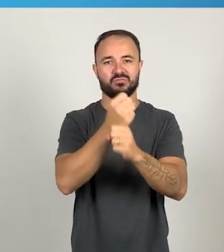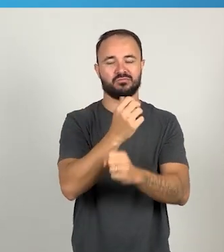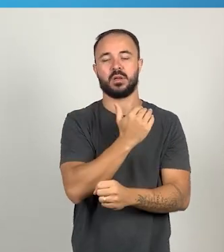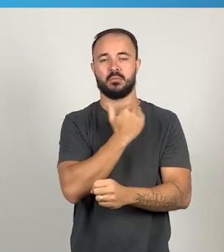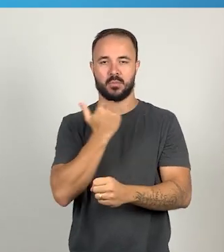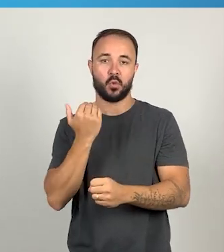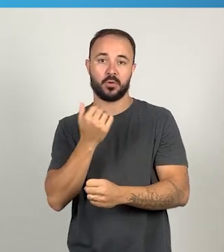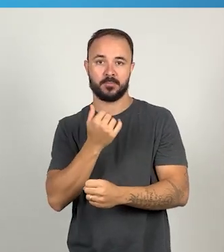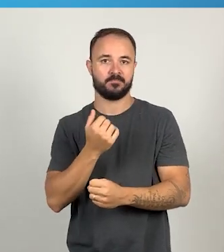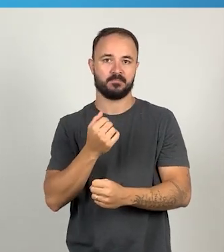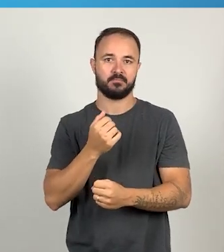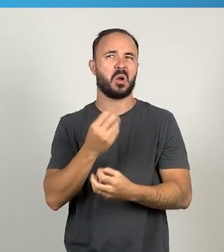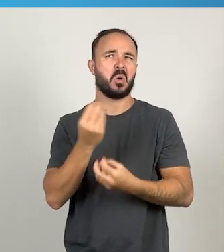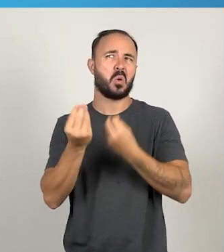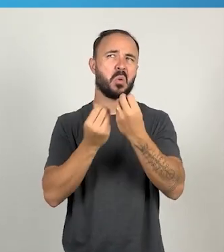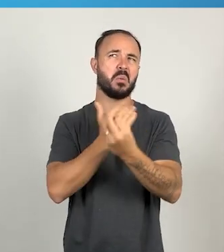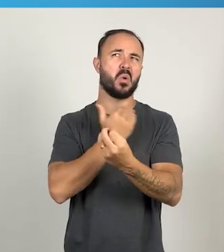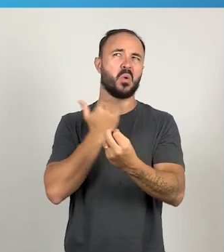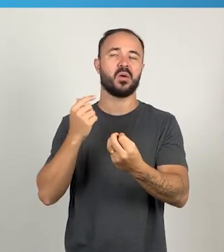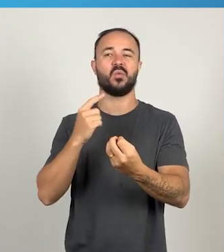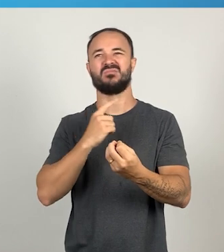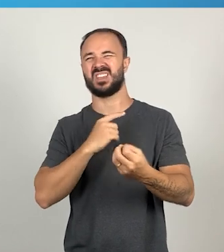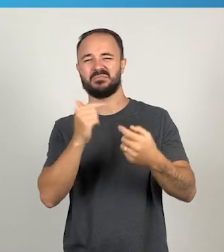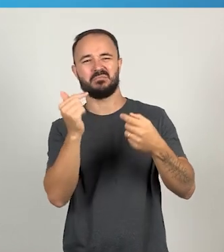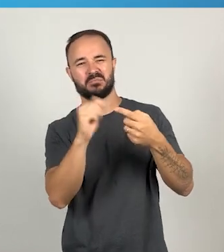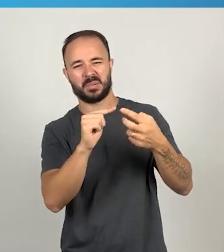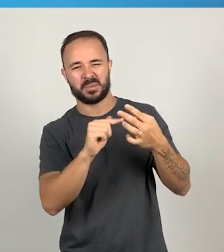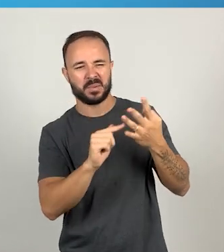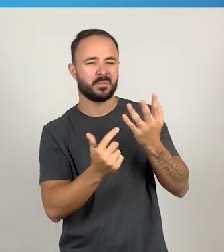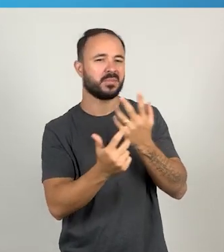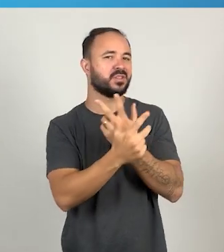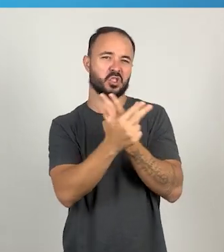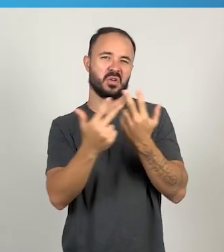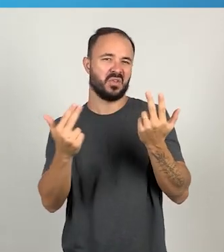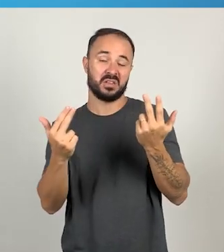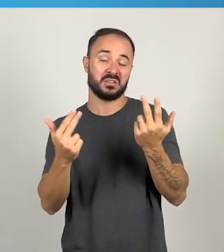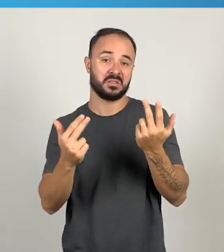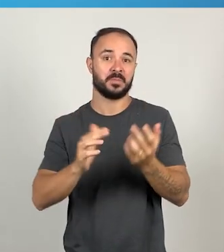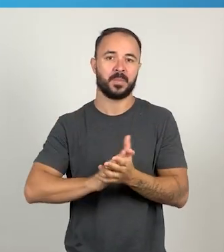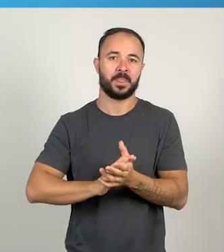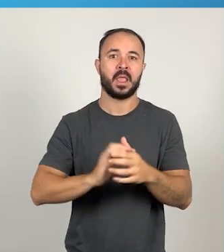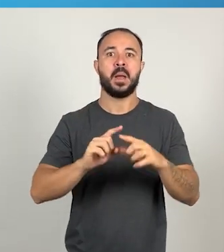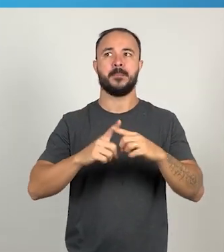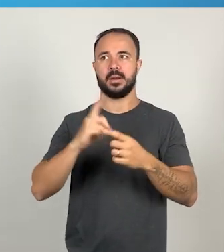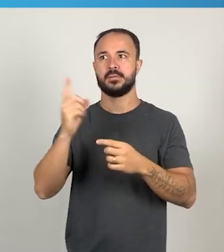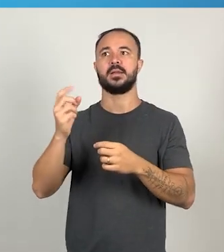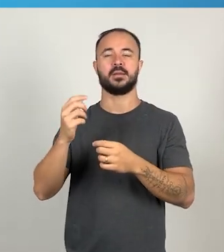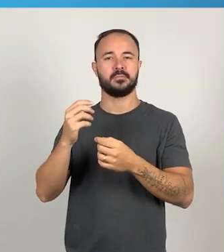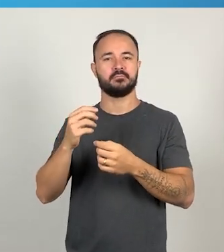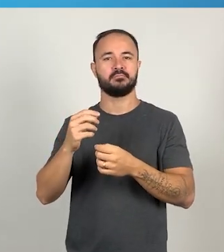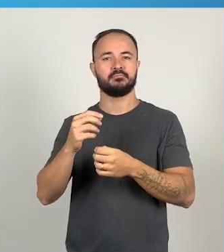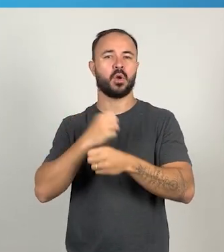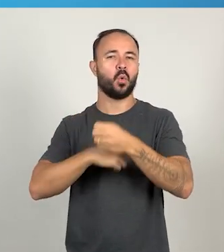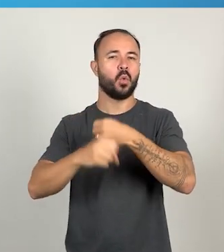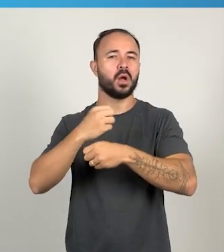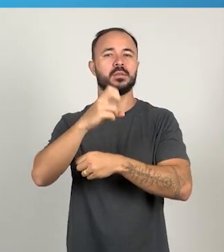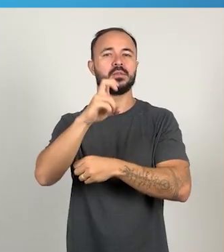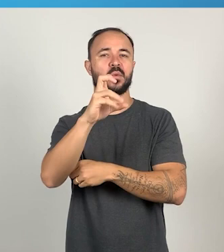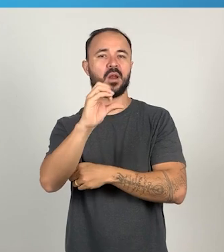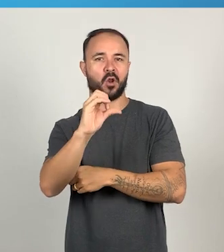sobre a morte do Bernardo Sayão, mas é fato que no início de 59, ele foi atingido por uma